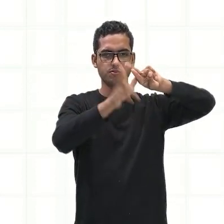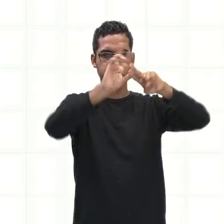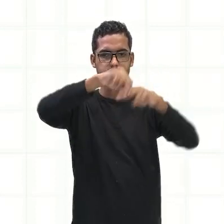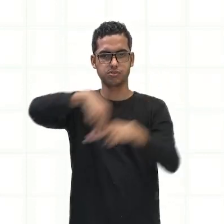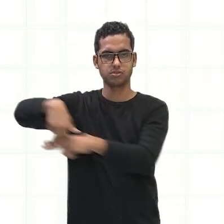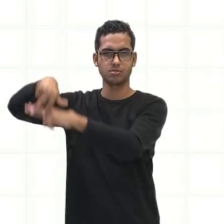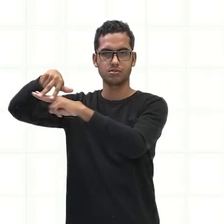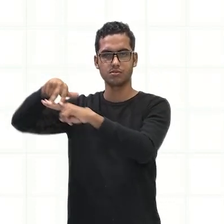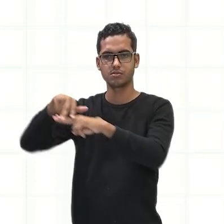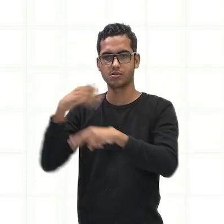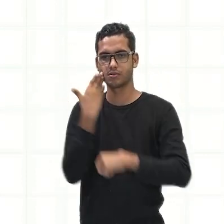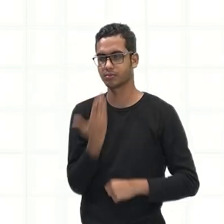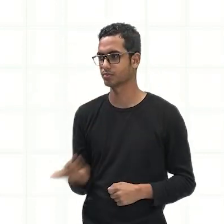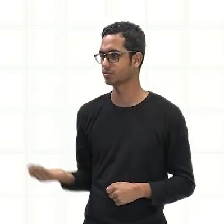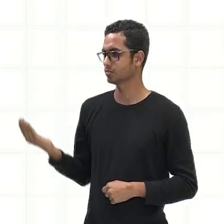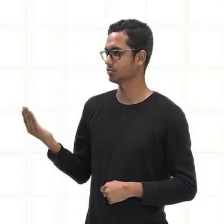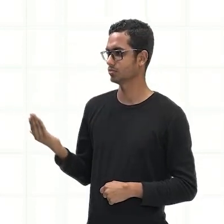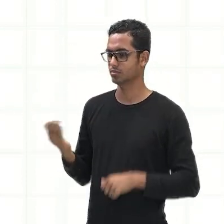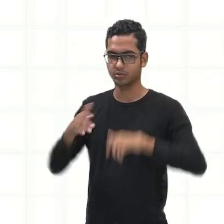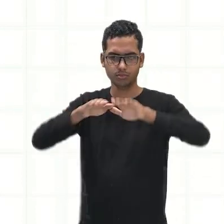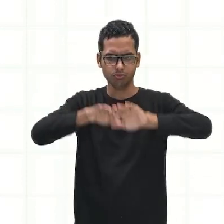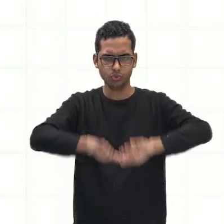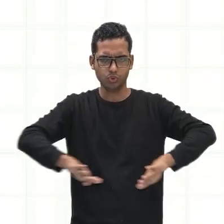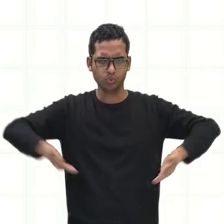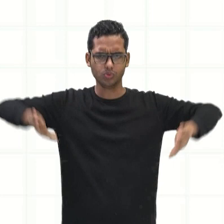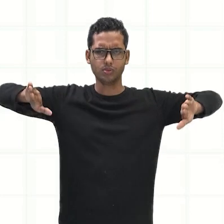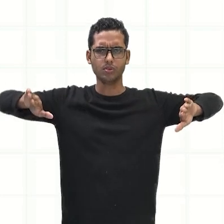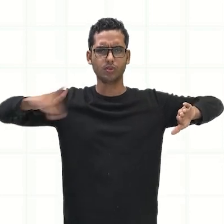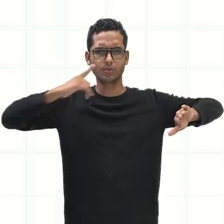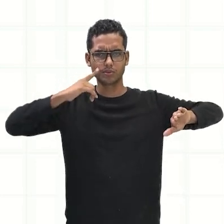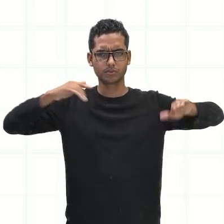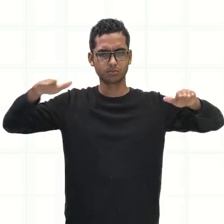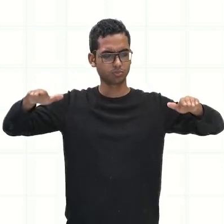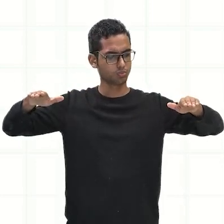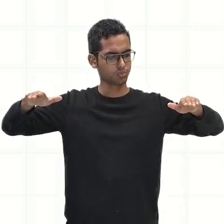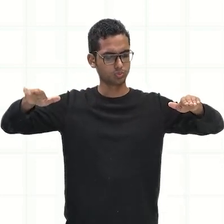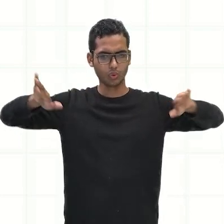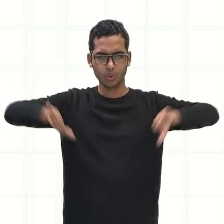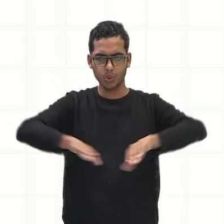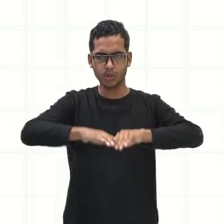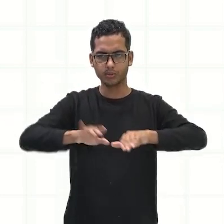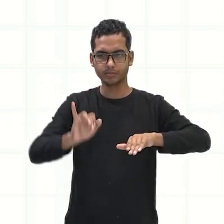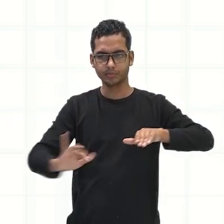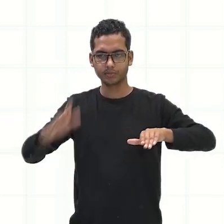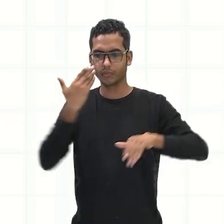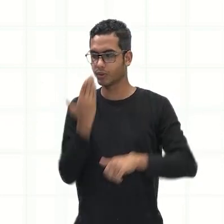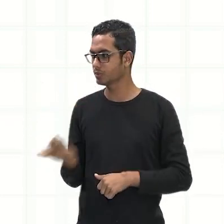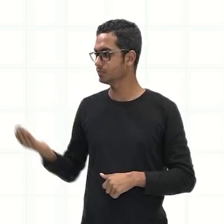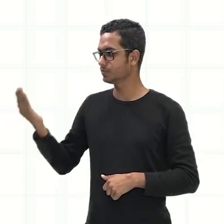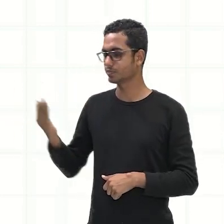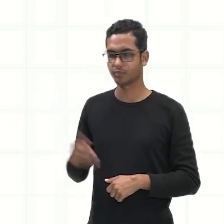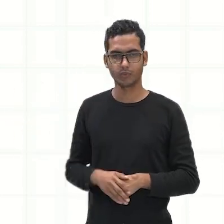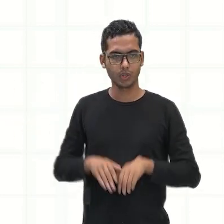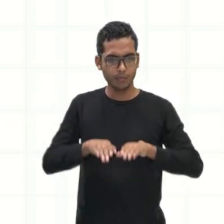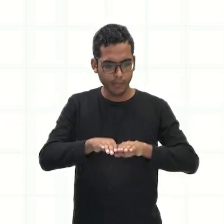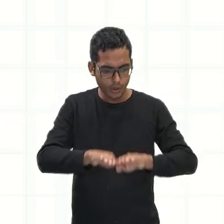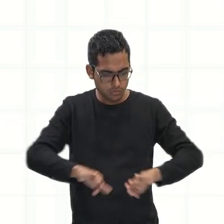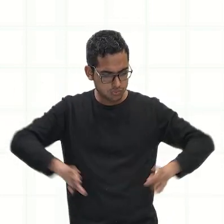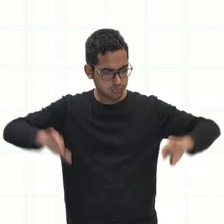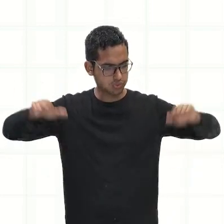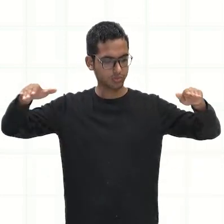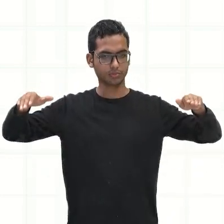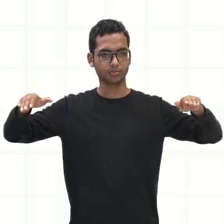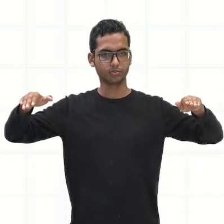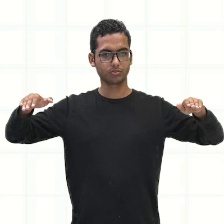funcionar? A gente observa aqui nesse movimento, tá? Você está visualizando aí nessa imagem, ela não nos traz ali 3